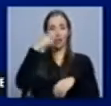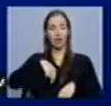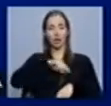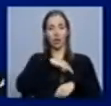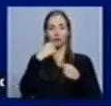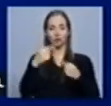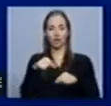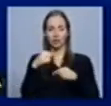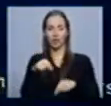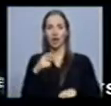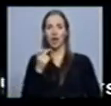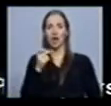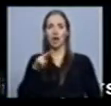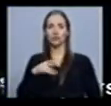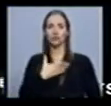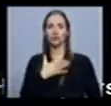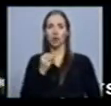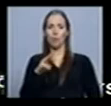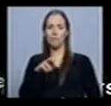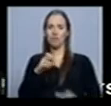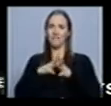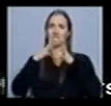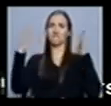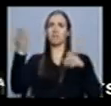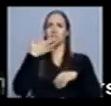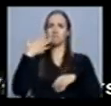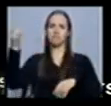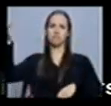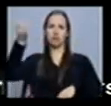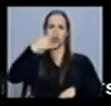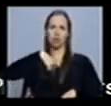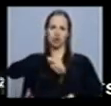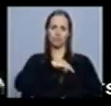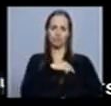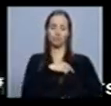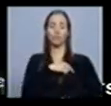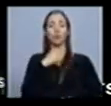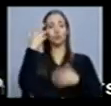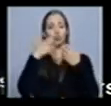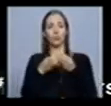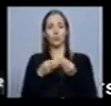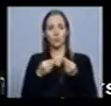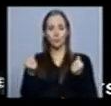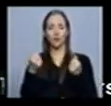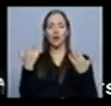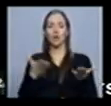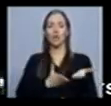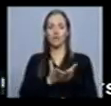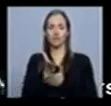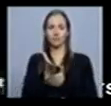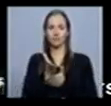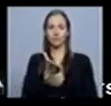Andrómeda era muito maior, muito mais maciça do que a nossa própria Via Láctea. Fica desfeita essa dúvida, Miguel. Avançamos agora para